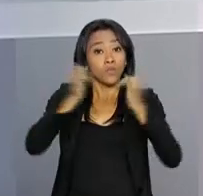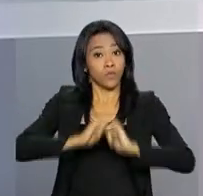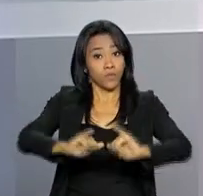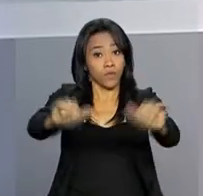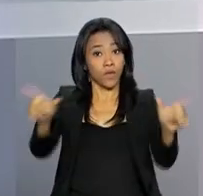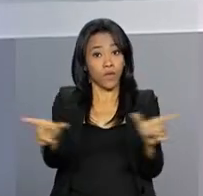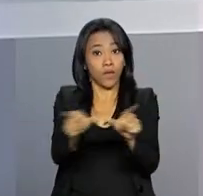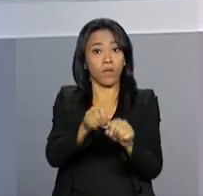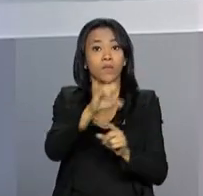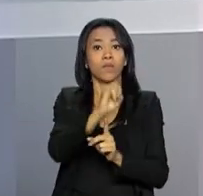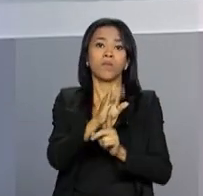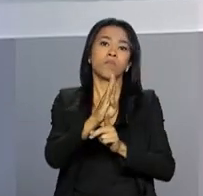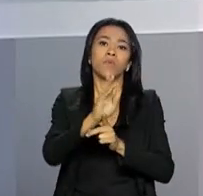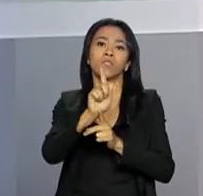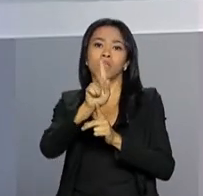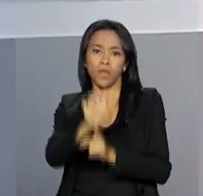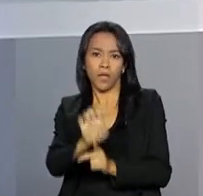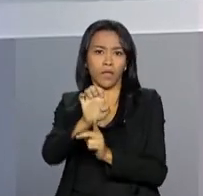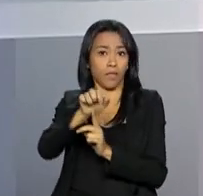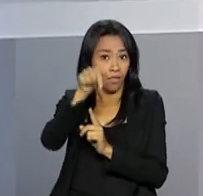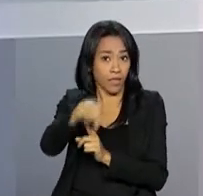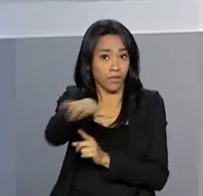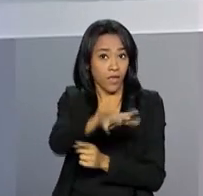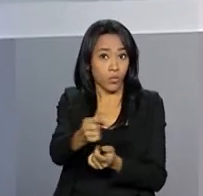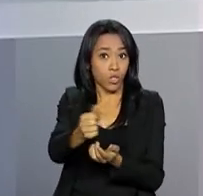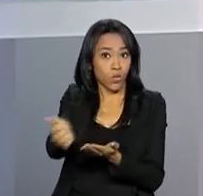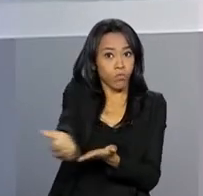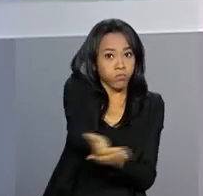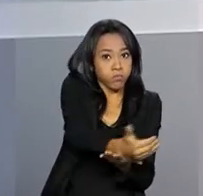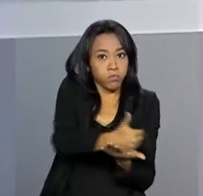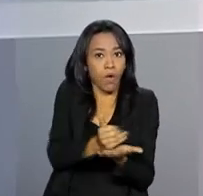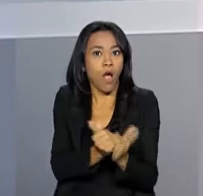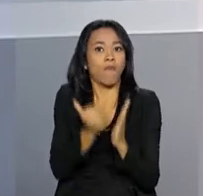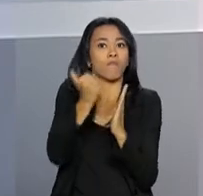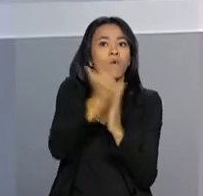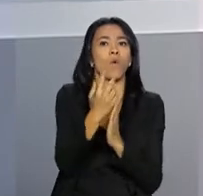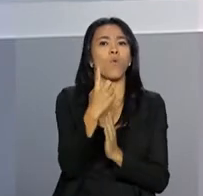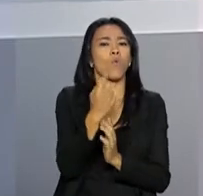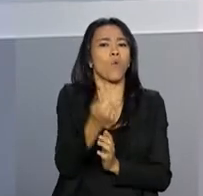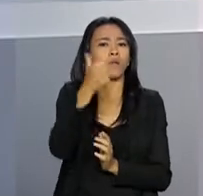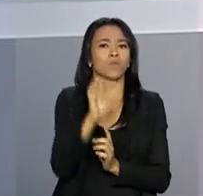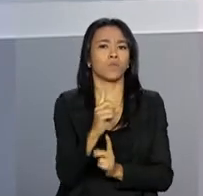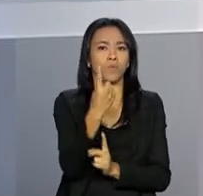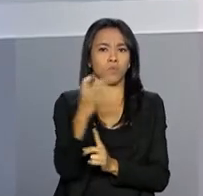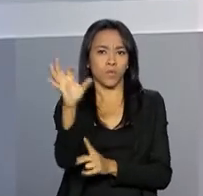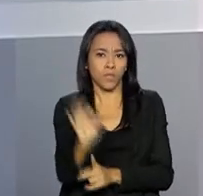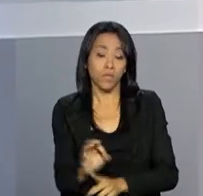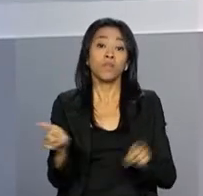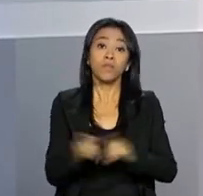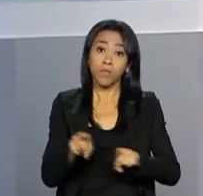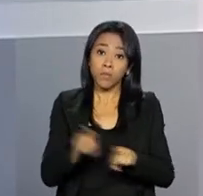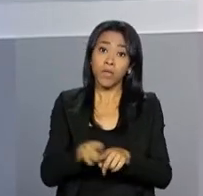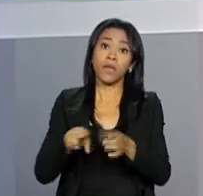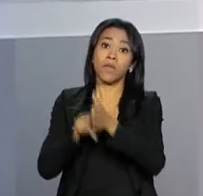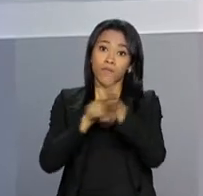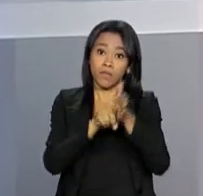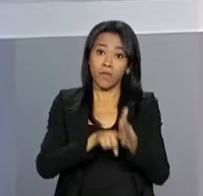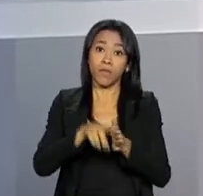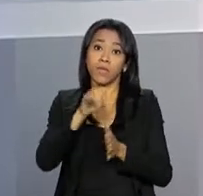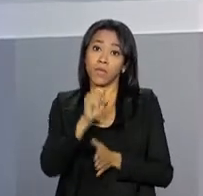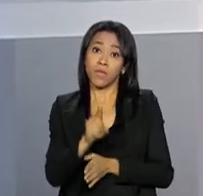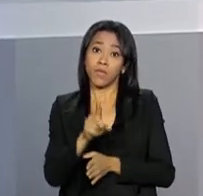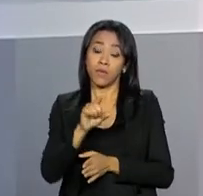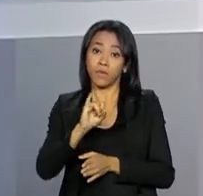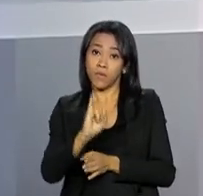a receita do setor avançou quase 1% o ibge revisou também os dados do varejo de maio